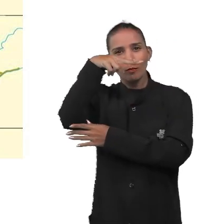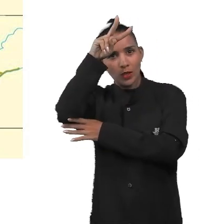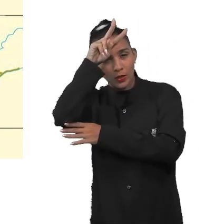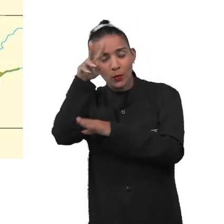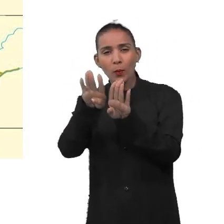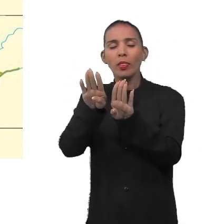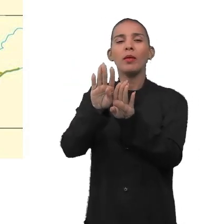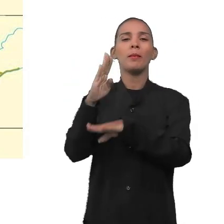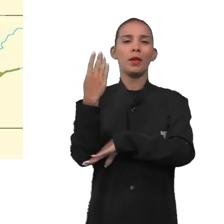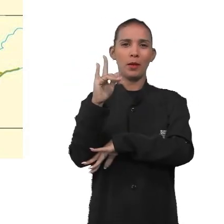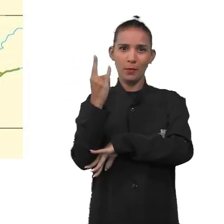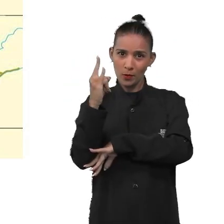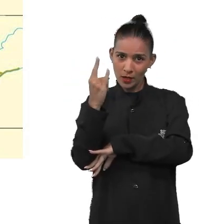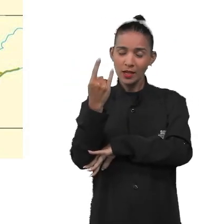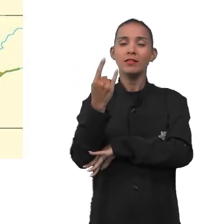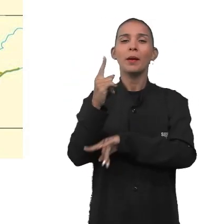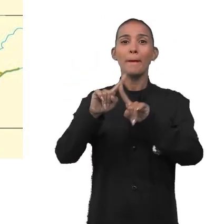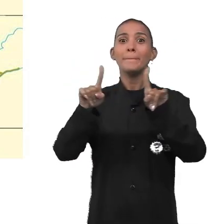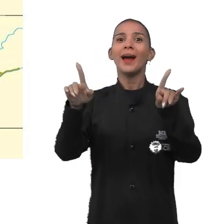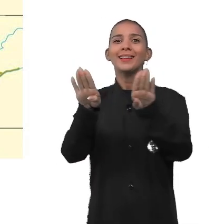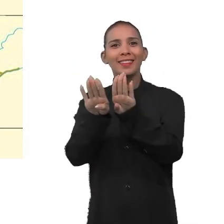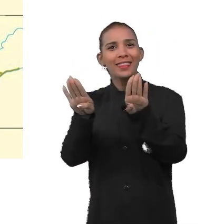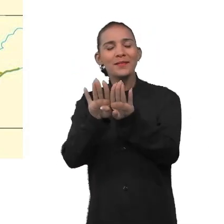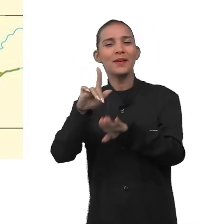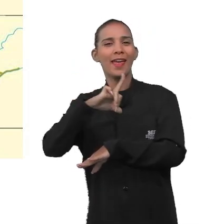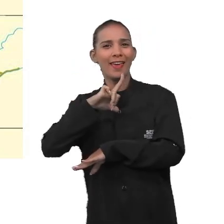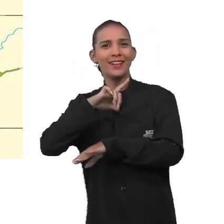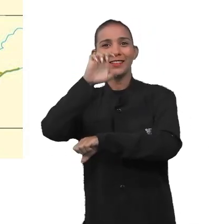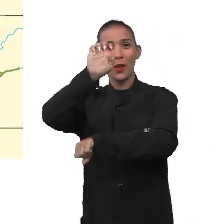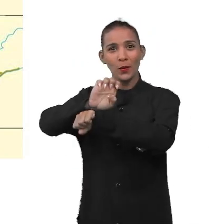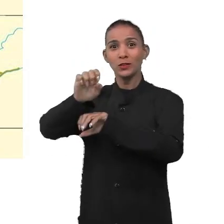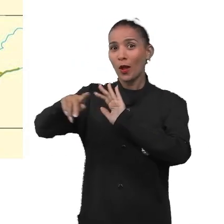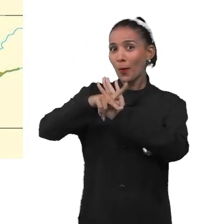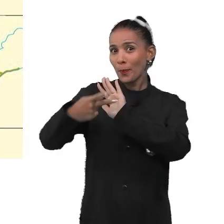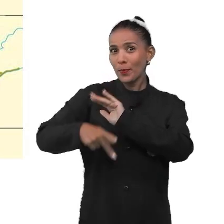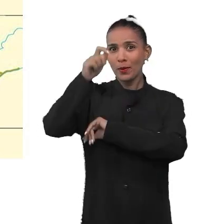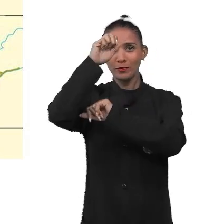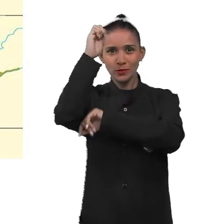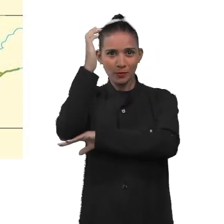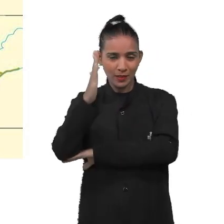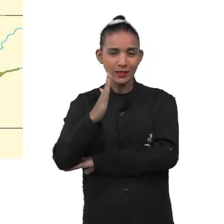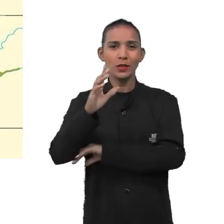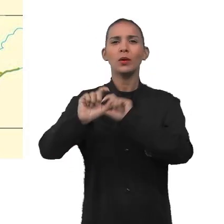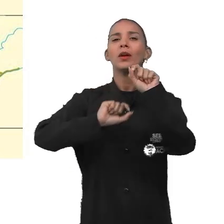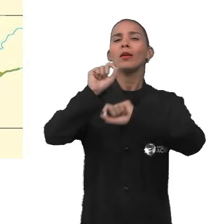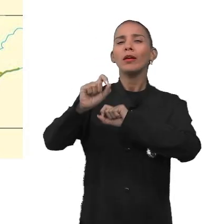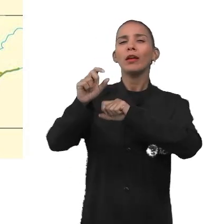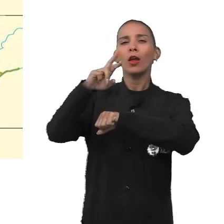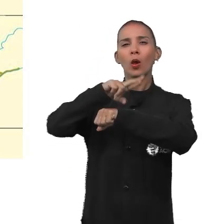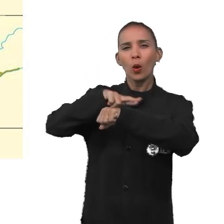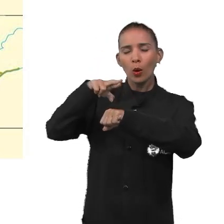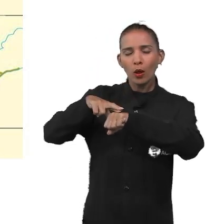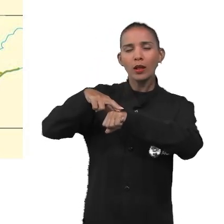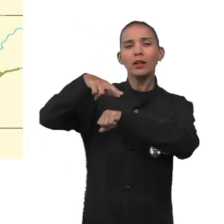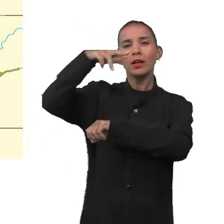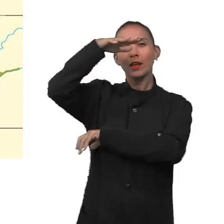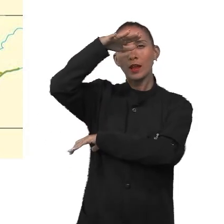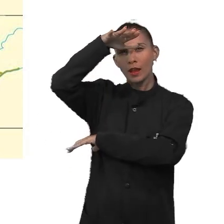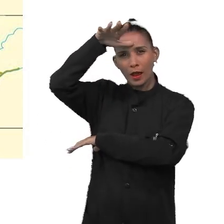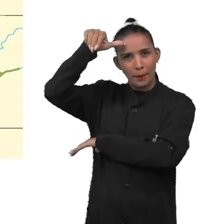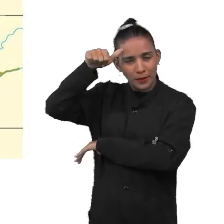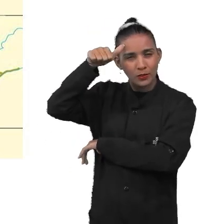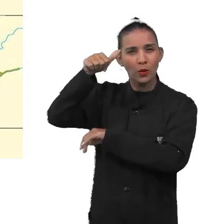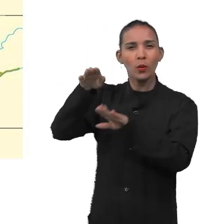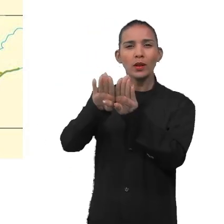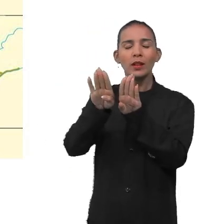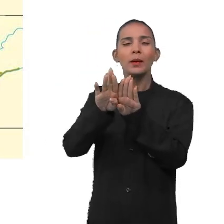fronteiras nacionais com 2 estados, que é Amazonas e Rondônia. Olha só, pessoal, aqui nós